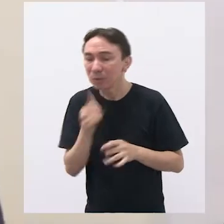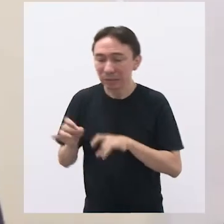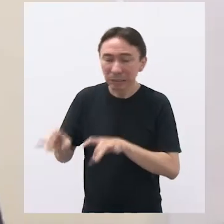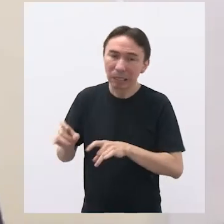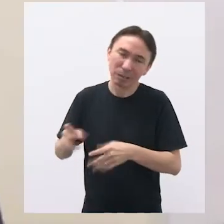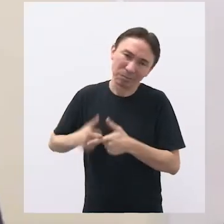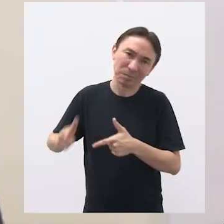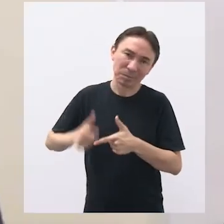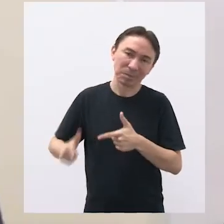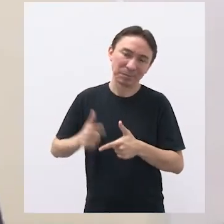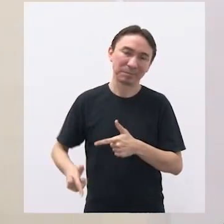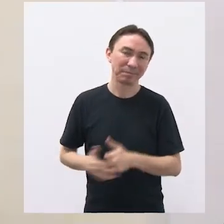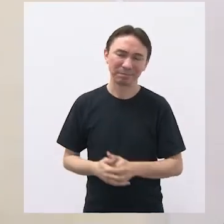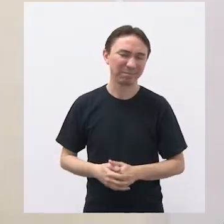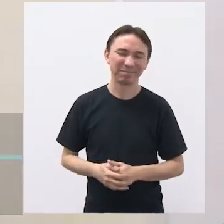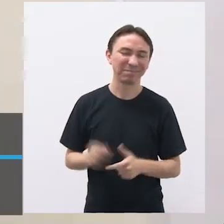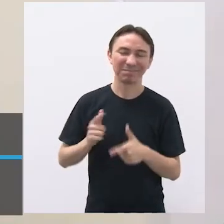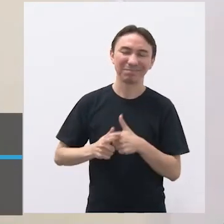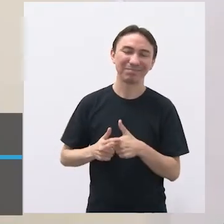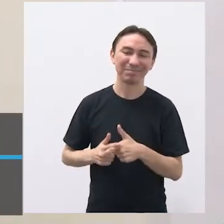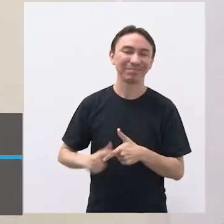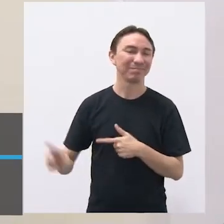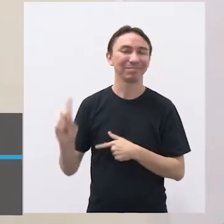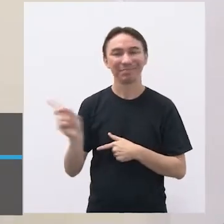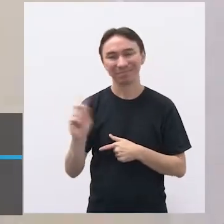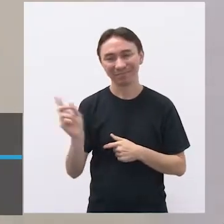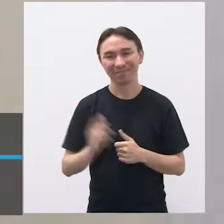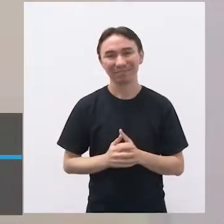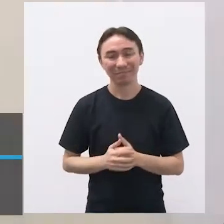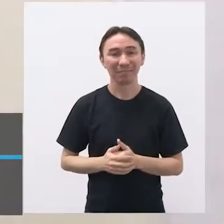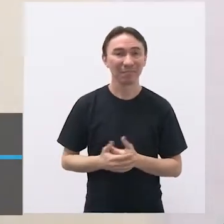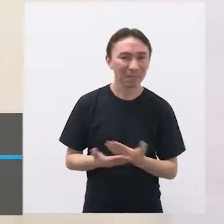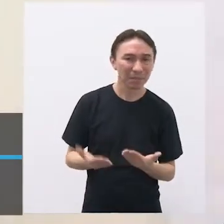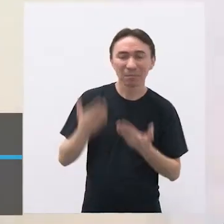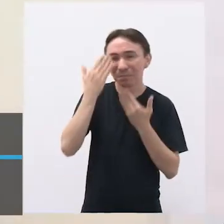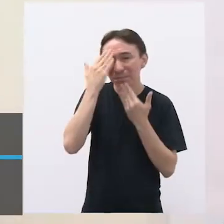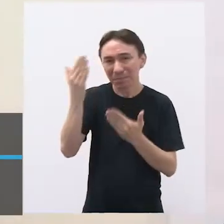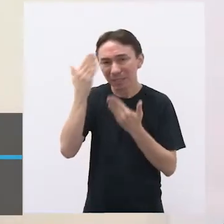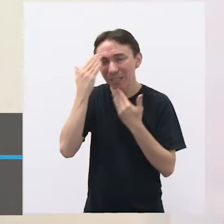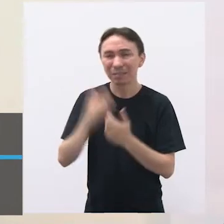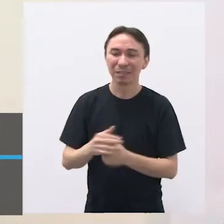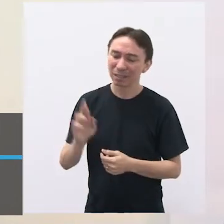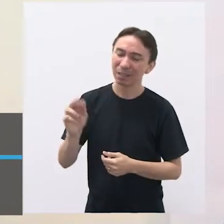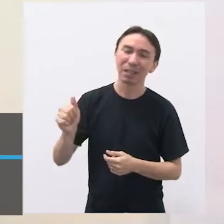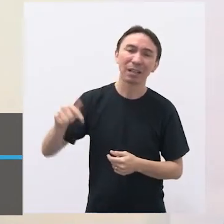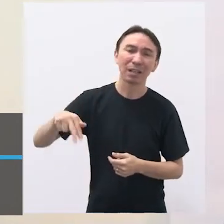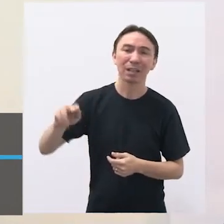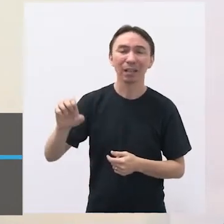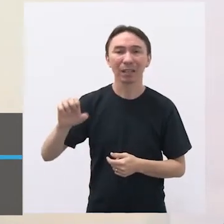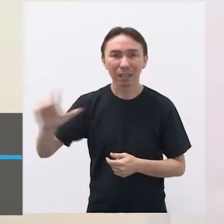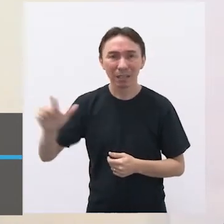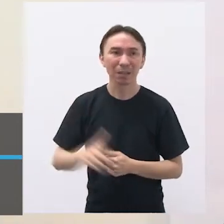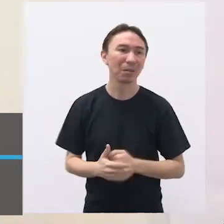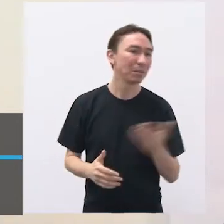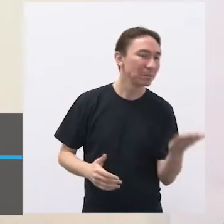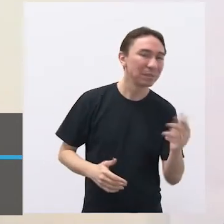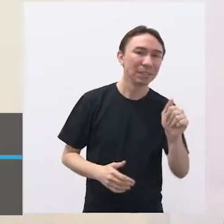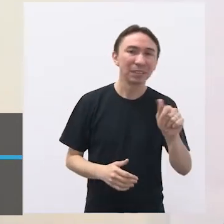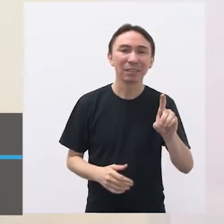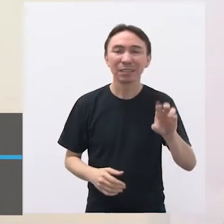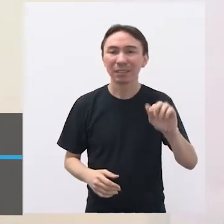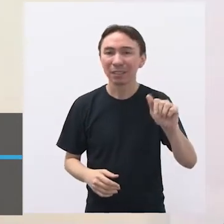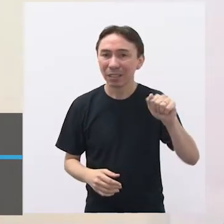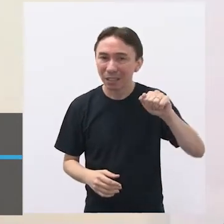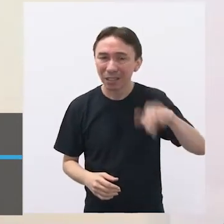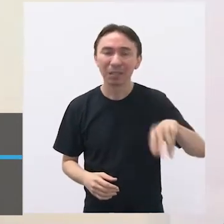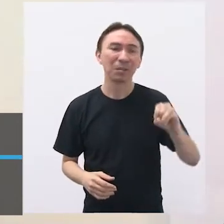Faz parte. Muito obrigado, Raquel, Adriano, pessoal do SIM, que a gente está sempre muito